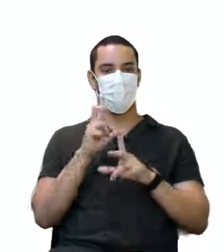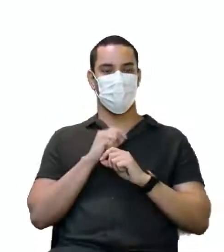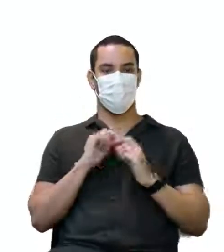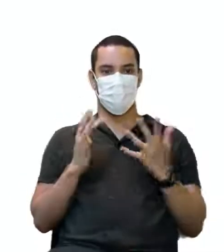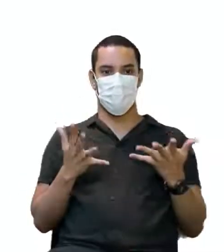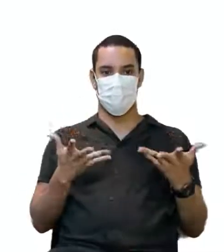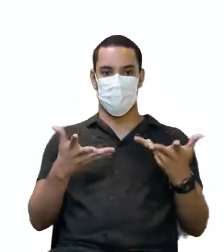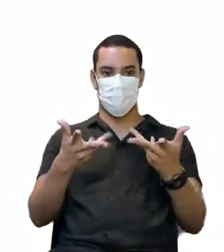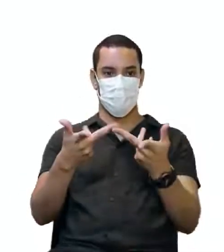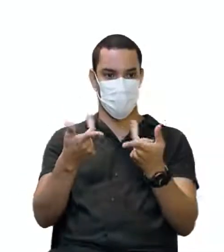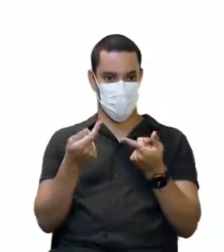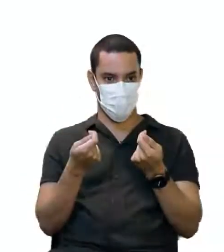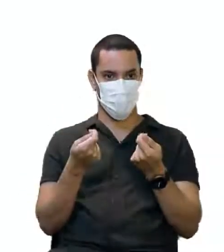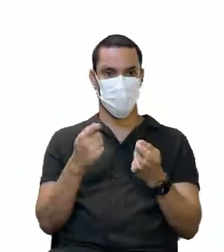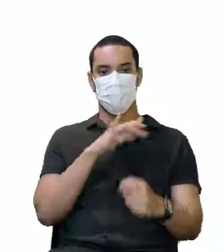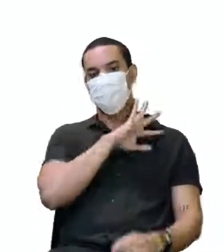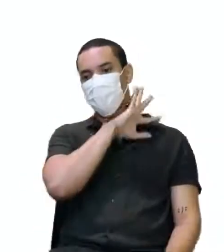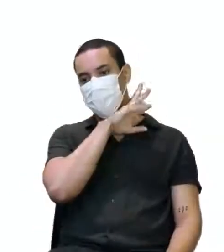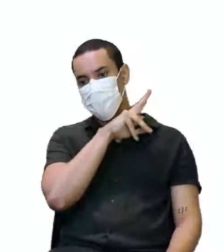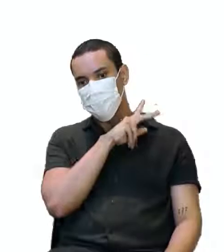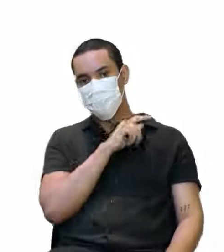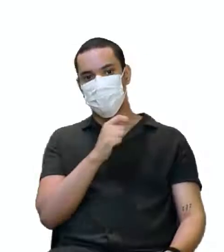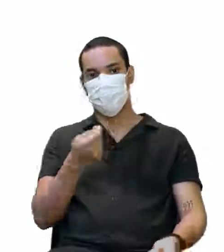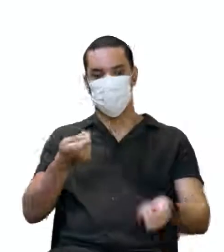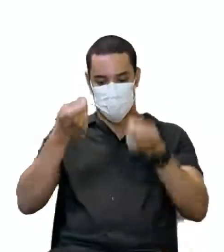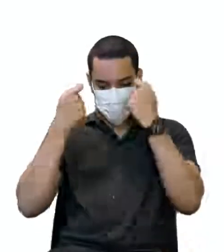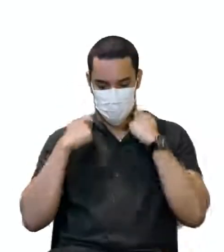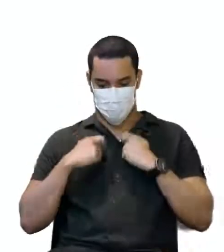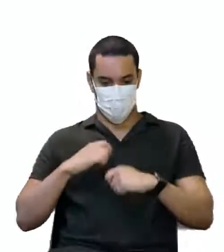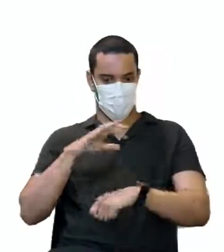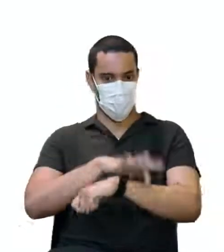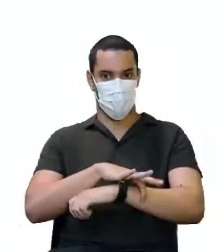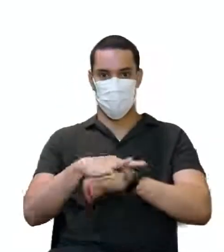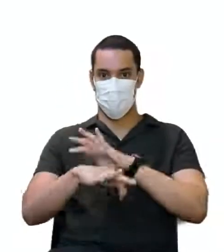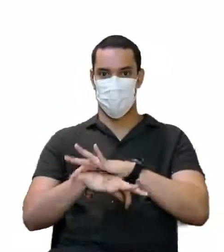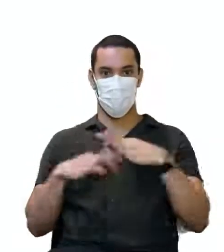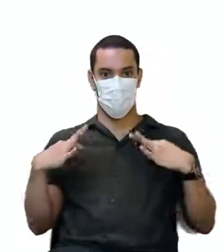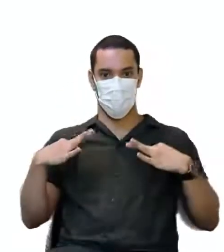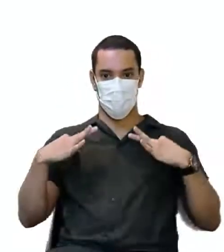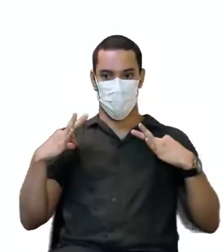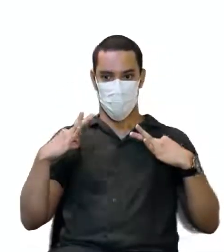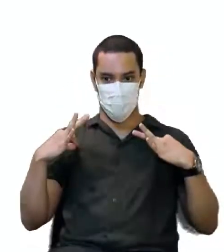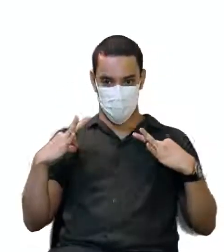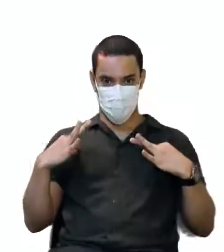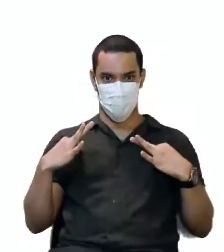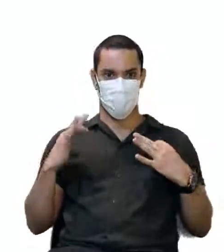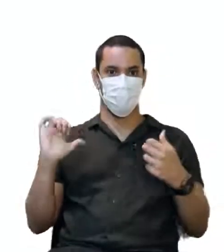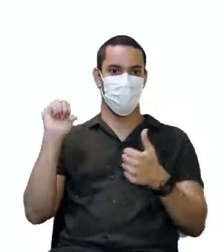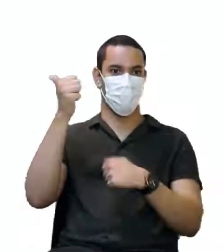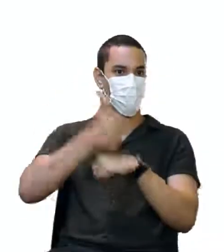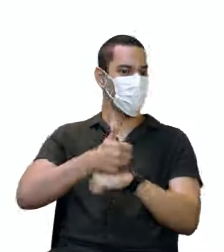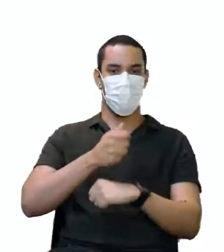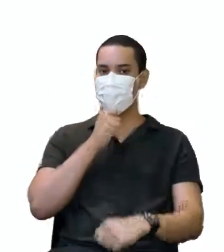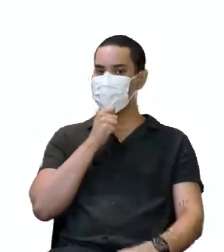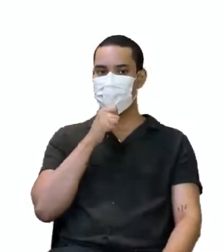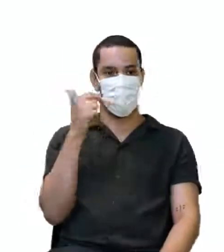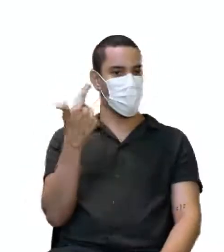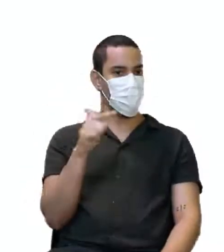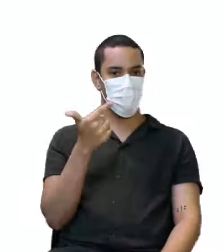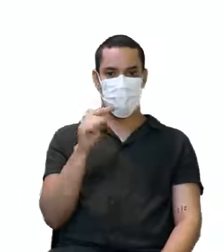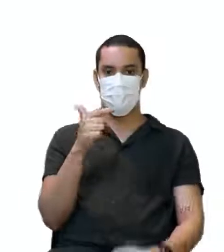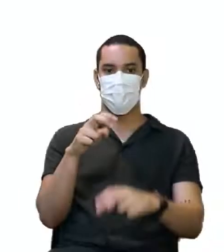habilidade para capturar os animais e se cobrir, né? Fazer as peles lá para se proteger do frio. Então, eles tinham